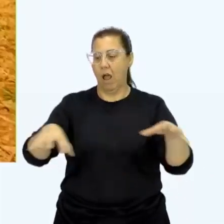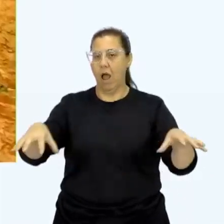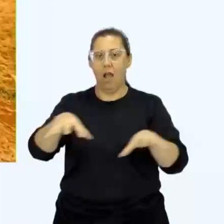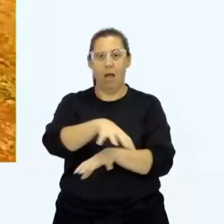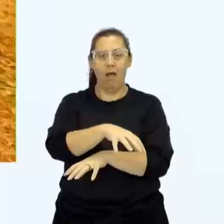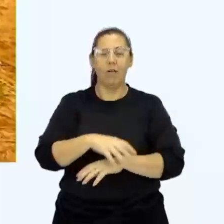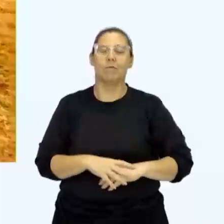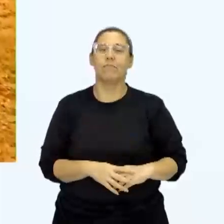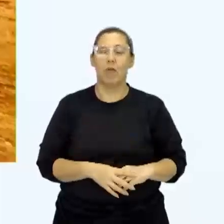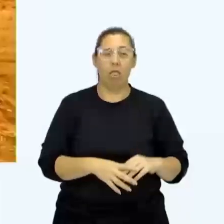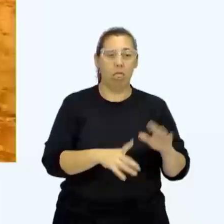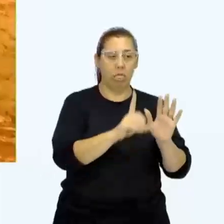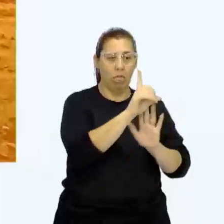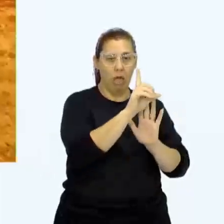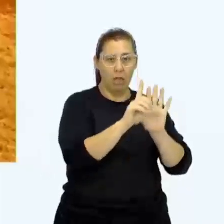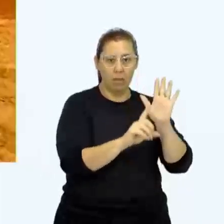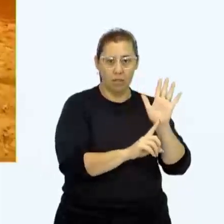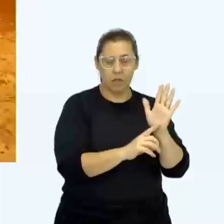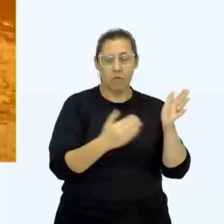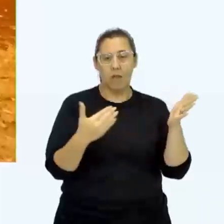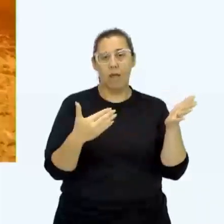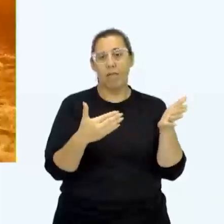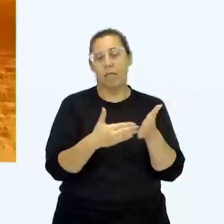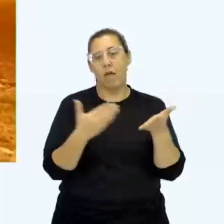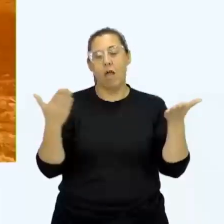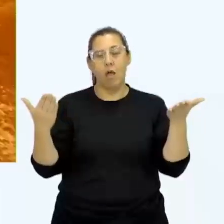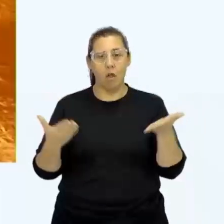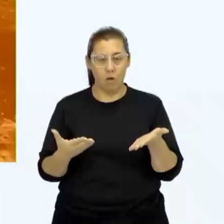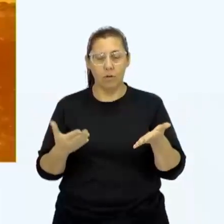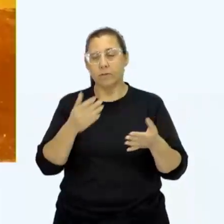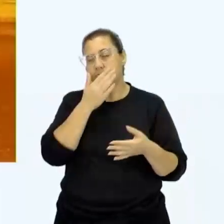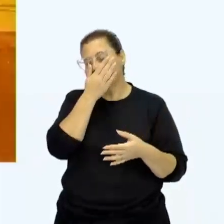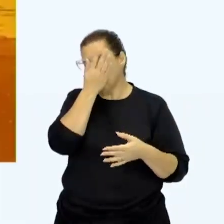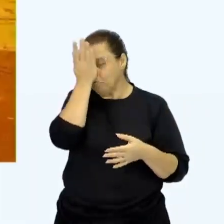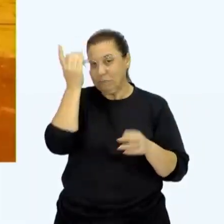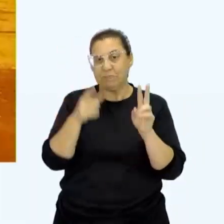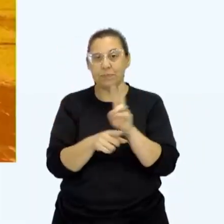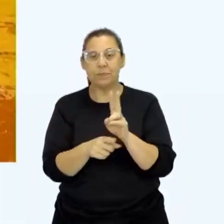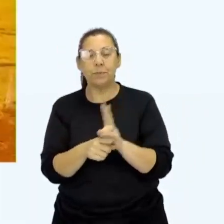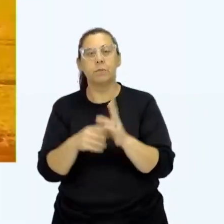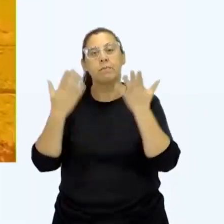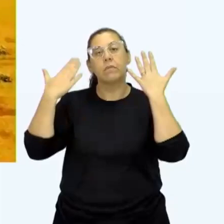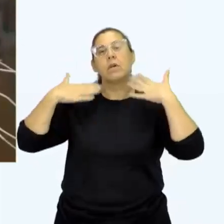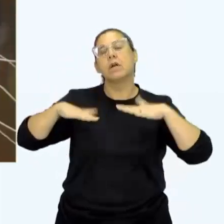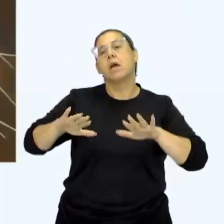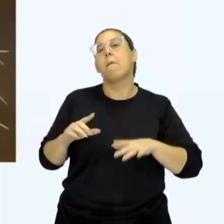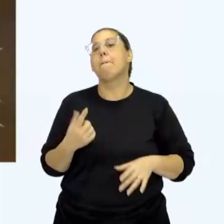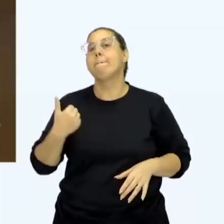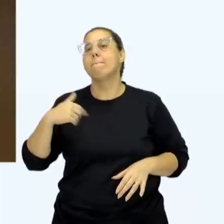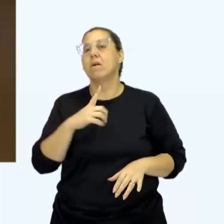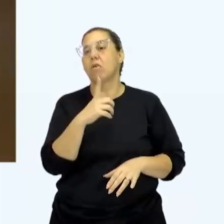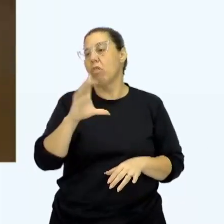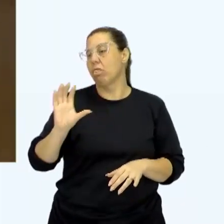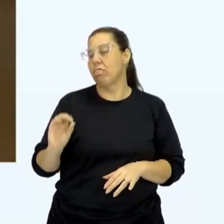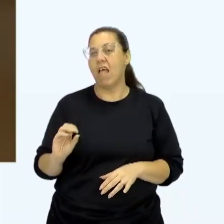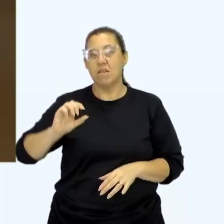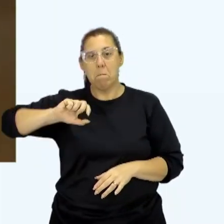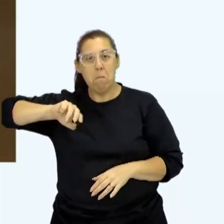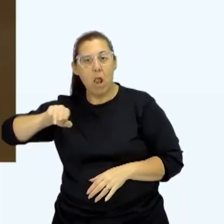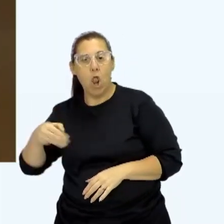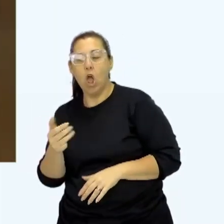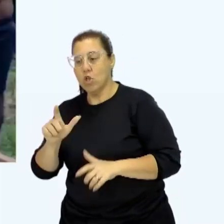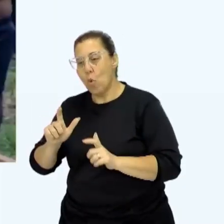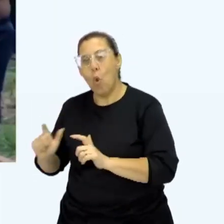última década, o Sistema Nacional de Unidades de Conservação da Natureza ganhou mais de 10 milhões de hectares só em